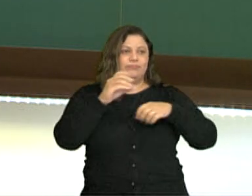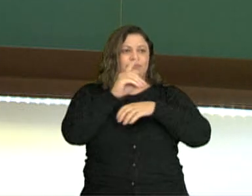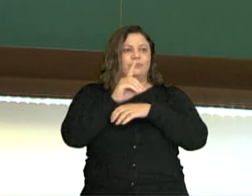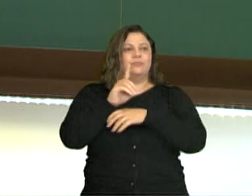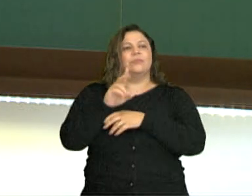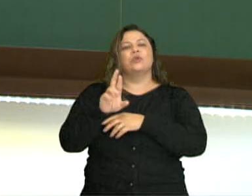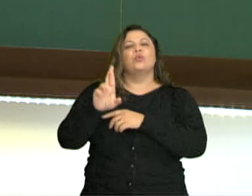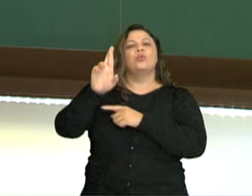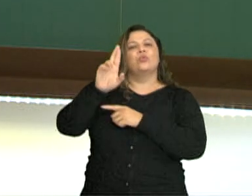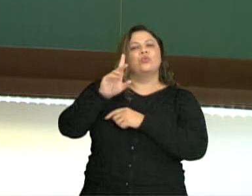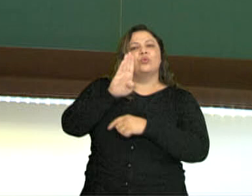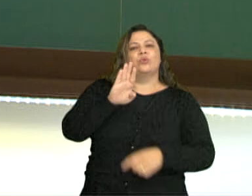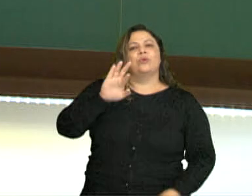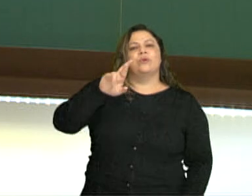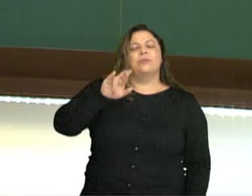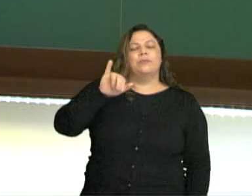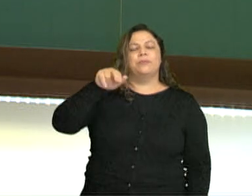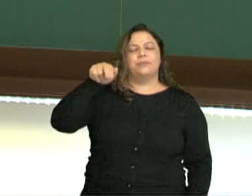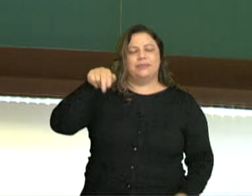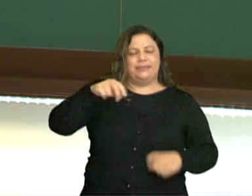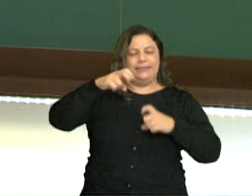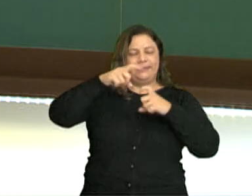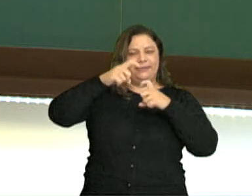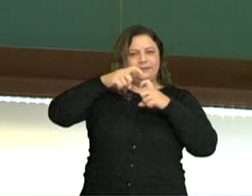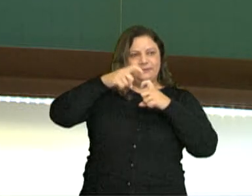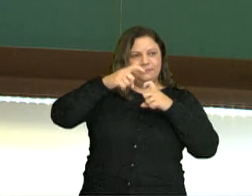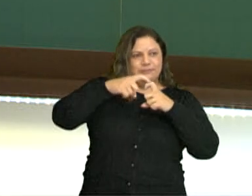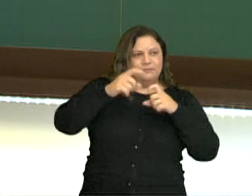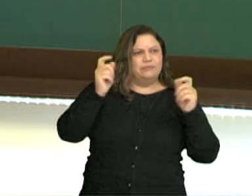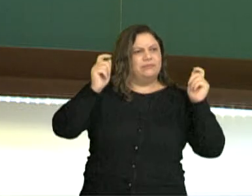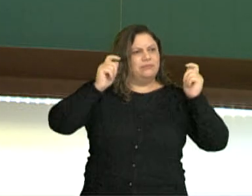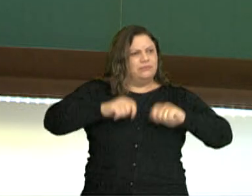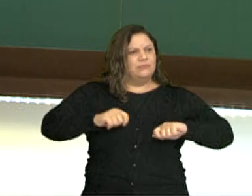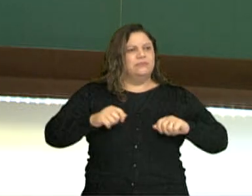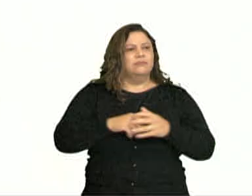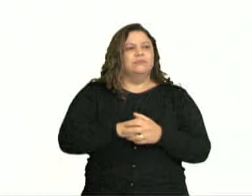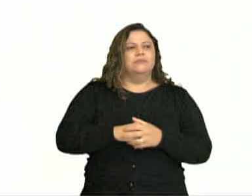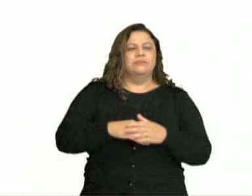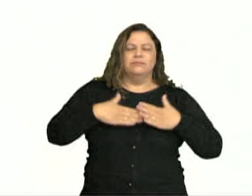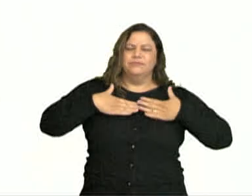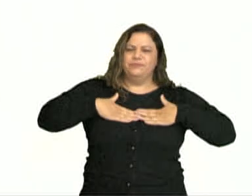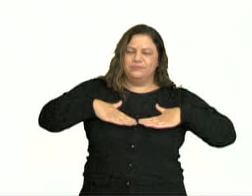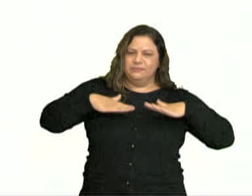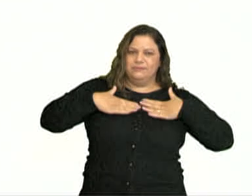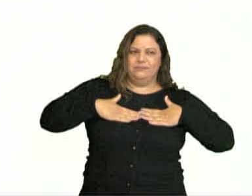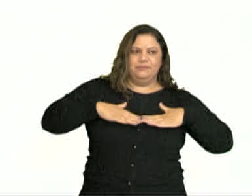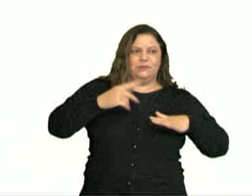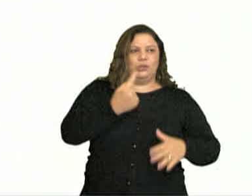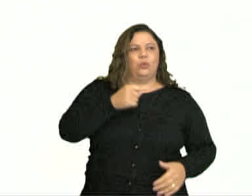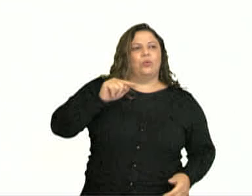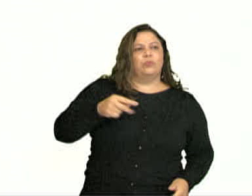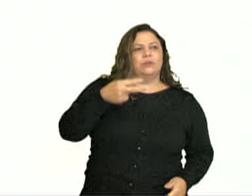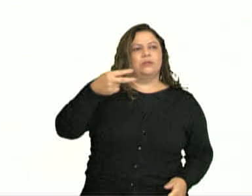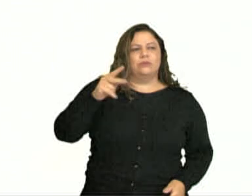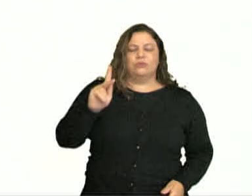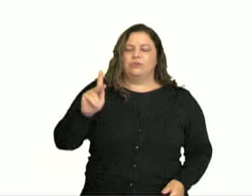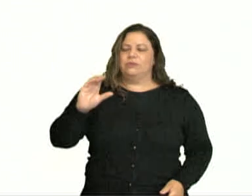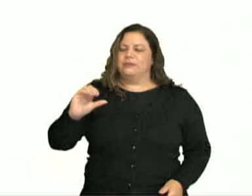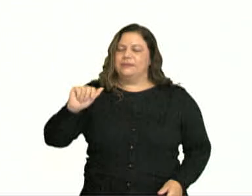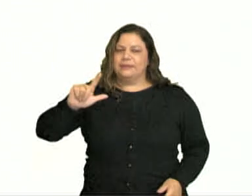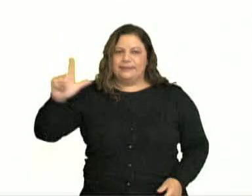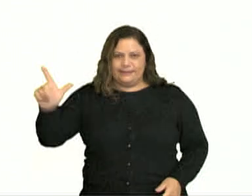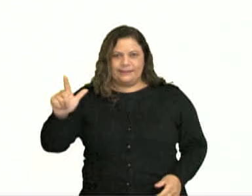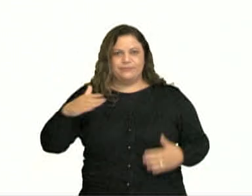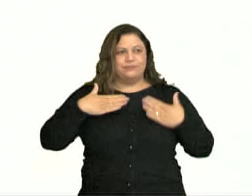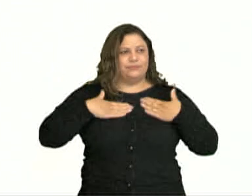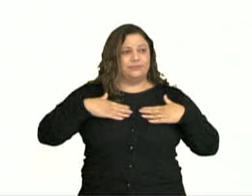o gasto calórico pode ir de 1,2 quilocaloria por minuto em repouso para mais de 20 quilocalorias por minuto